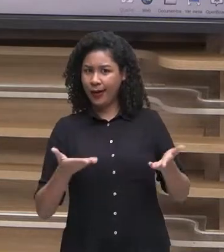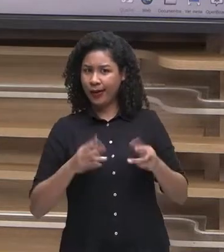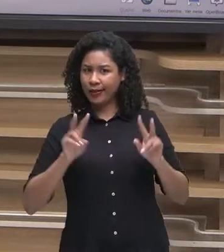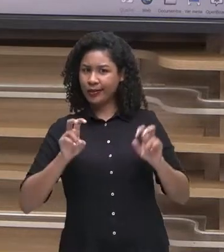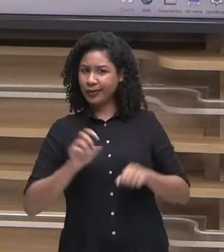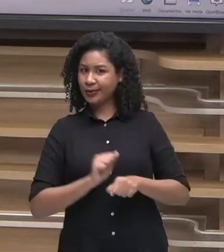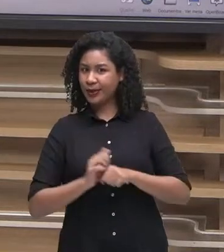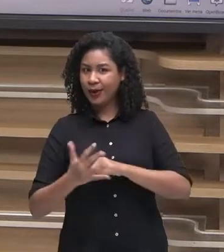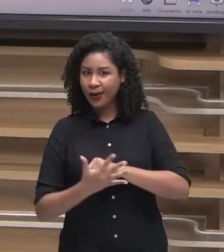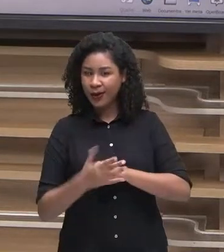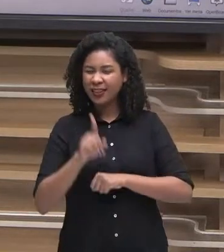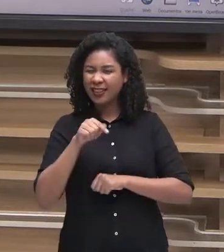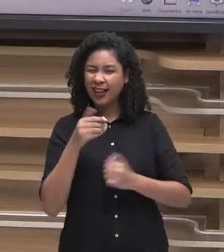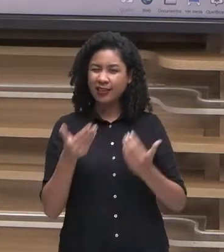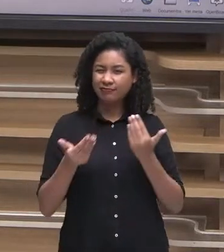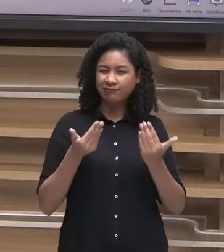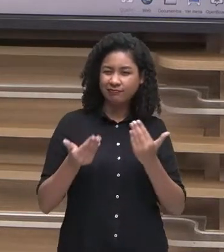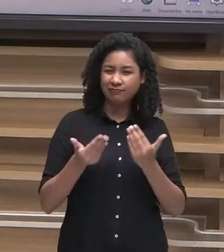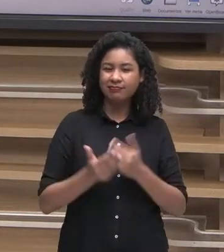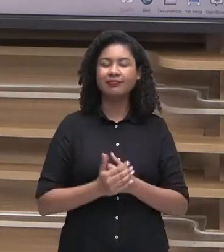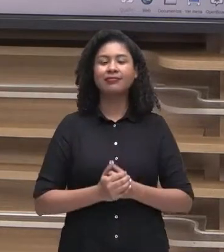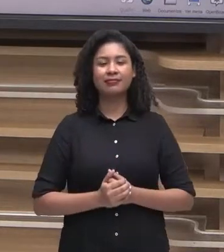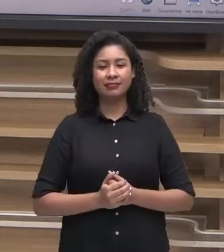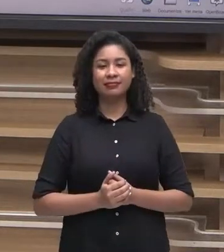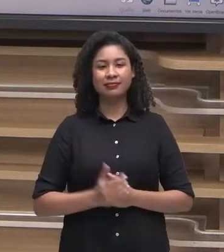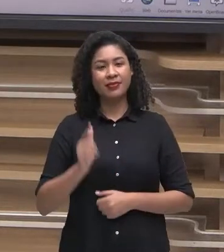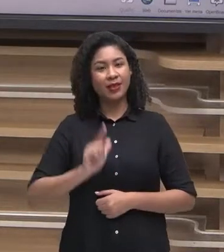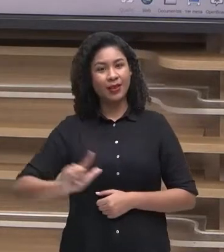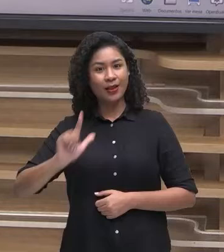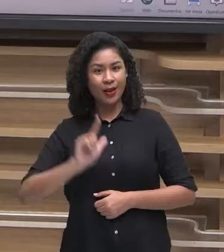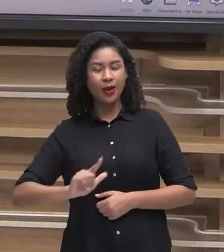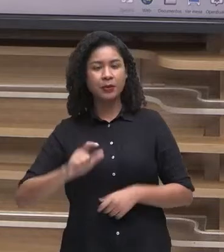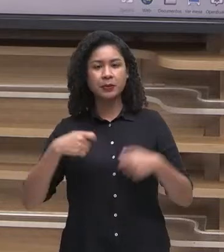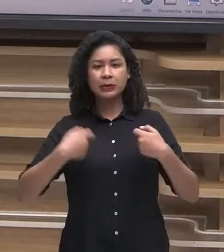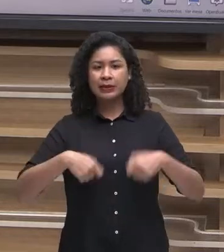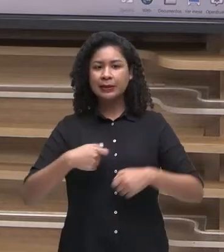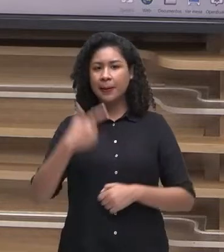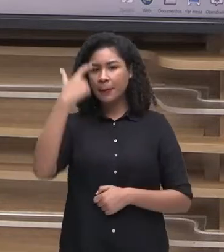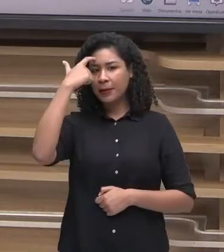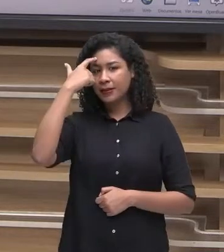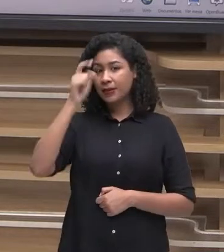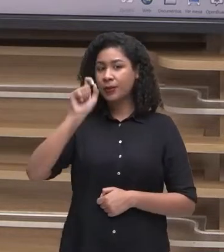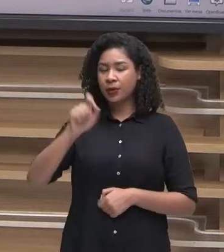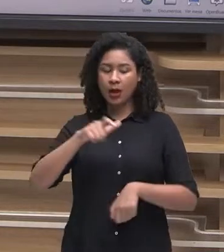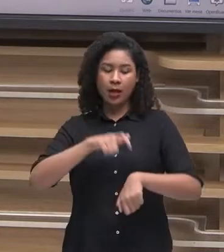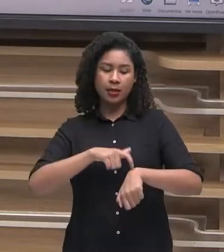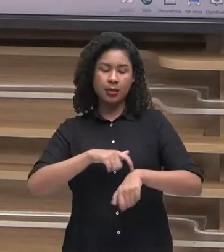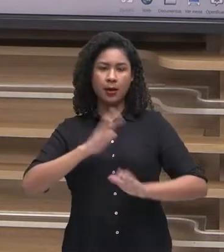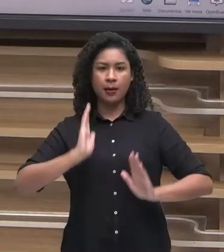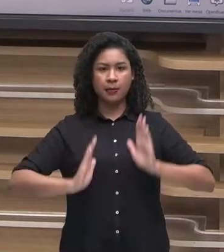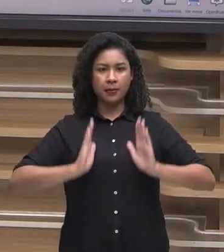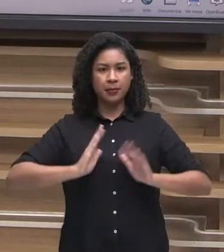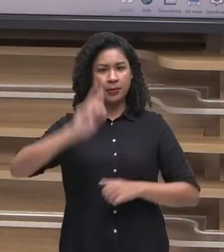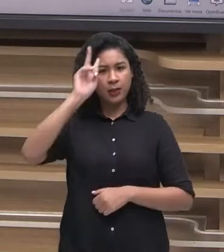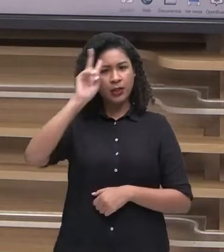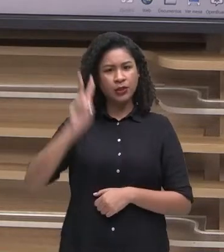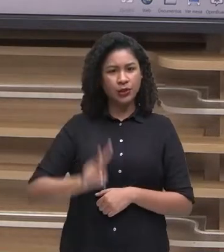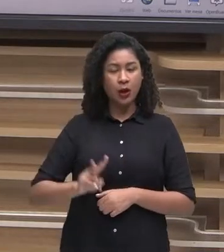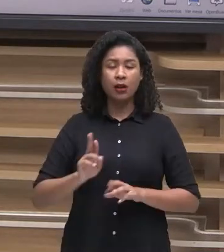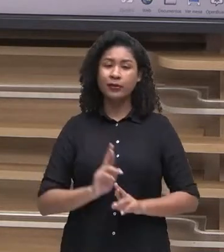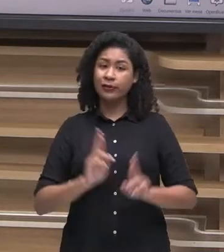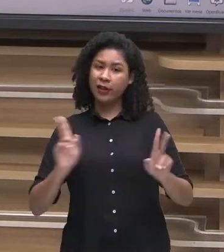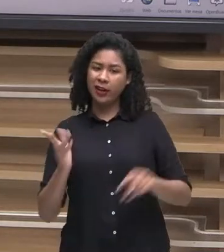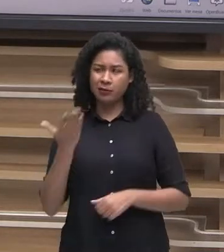coronavírus. Claro que a gente tem que levar em consideração o tempo histórico que a gente está vivendo, que é diferente da Idade Média,